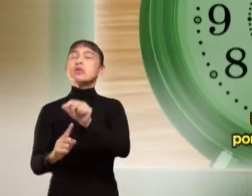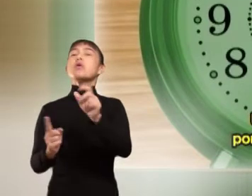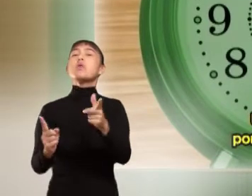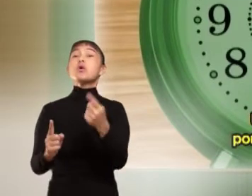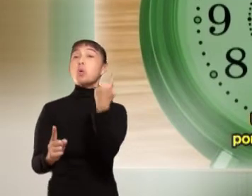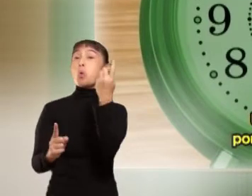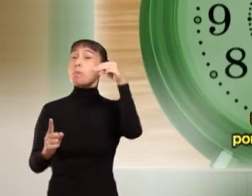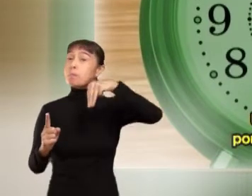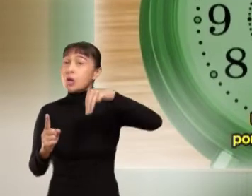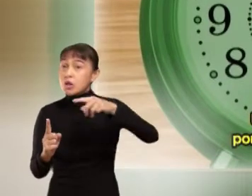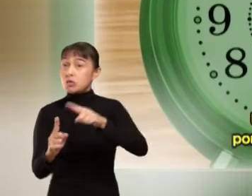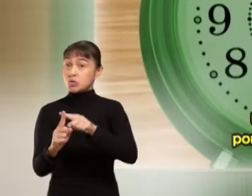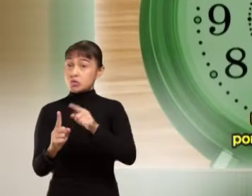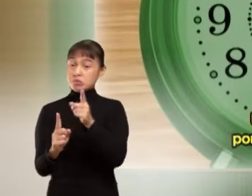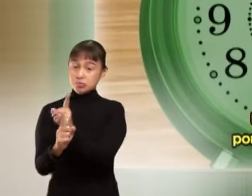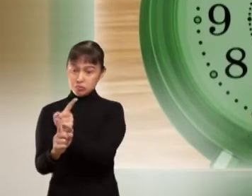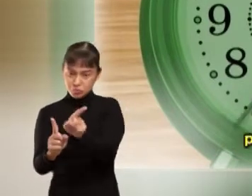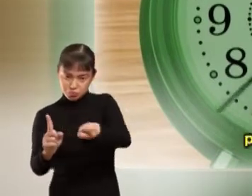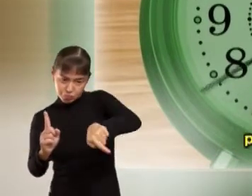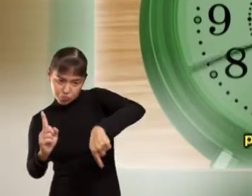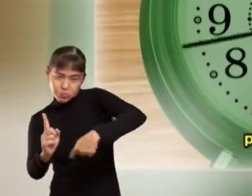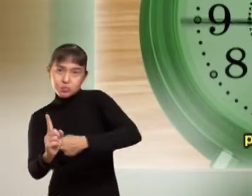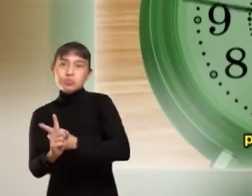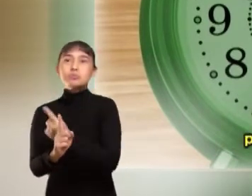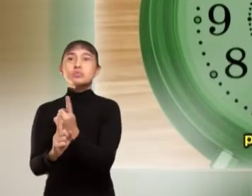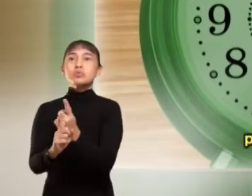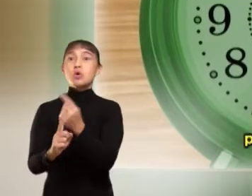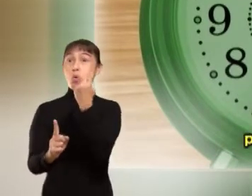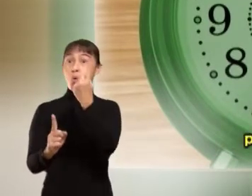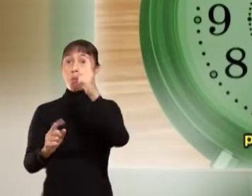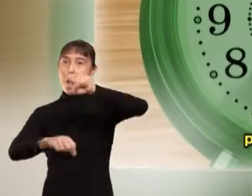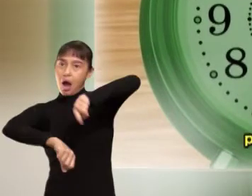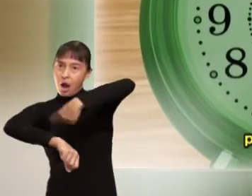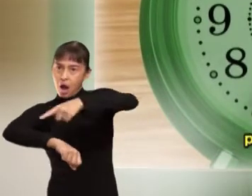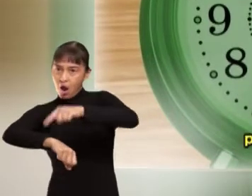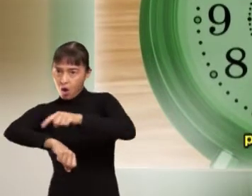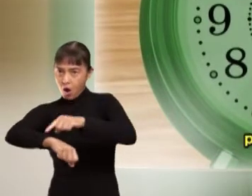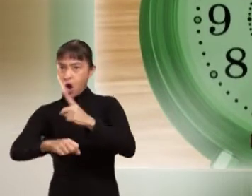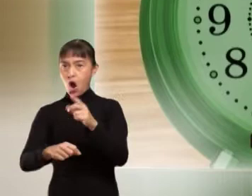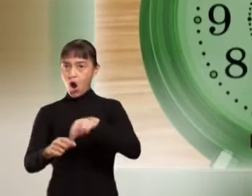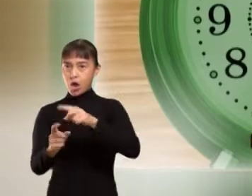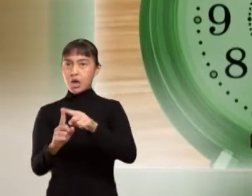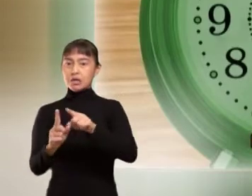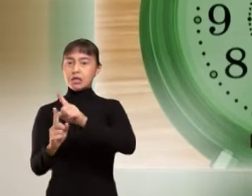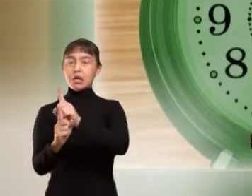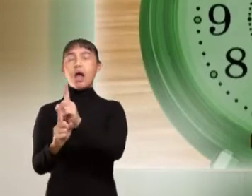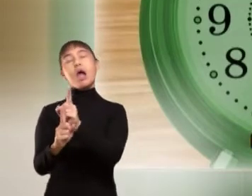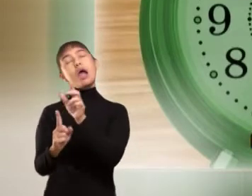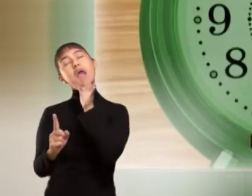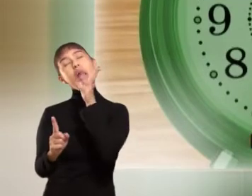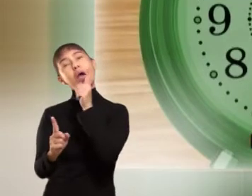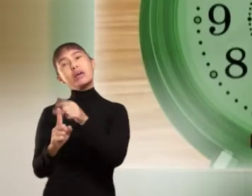1 minuto para o ponteiro dos segundos. 1 hora para o dos minutos.